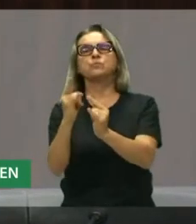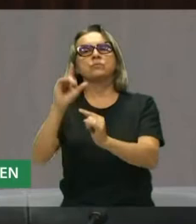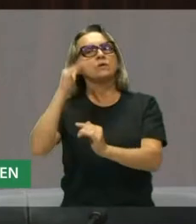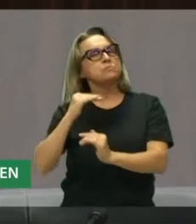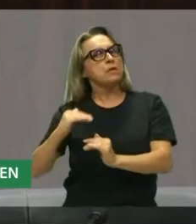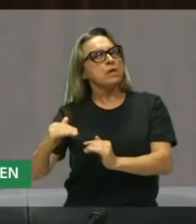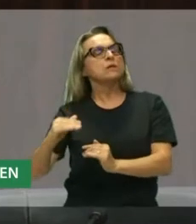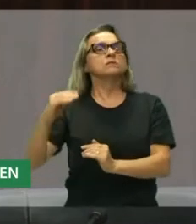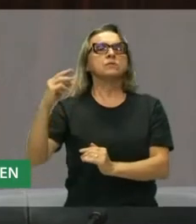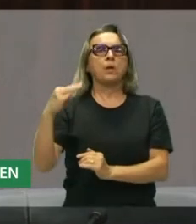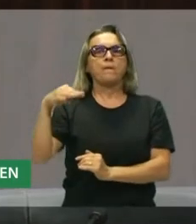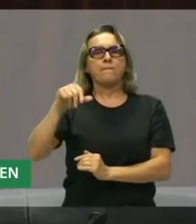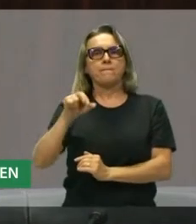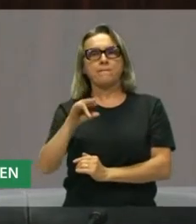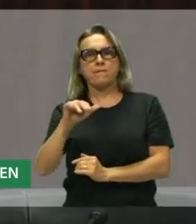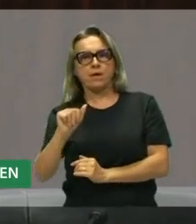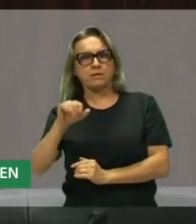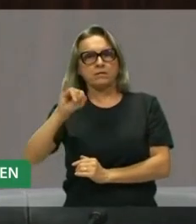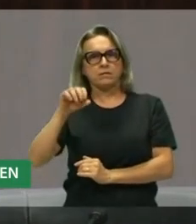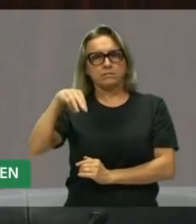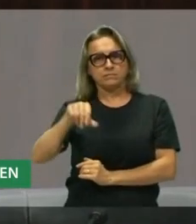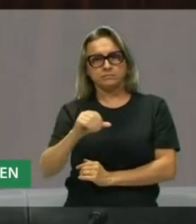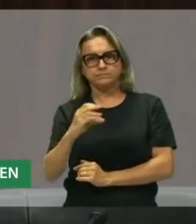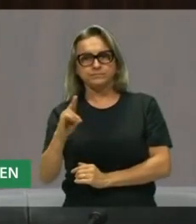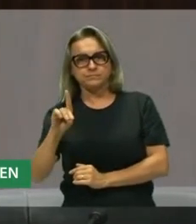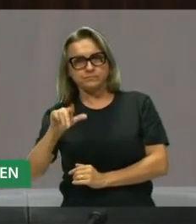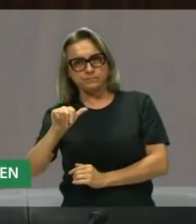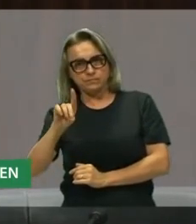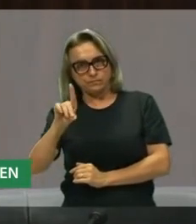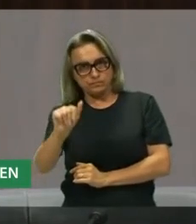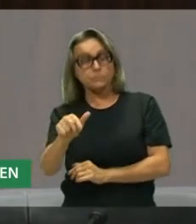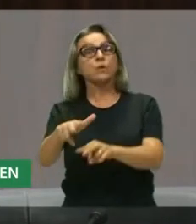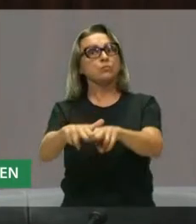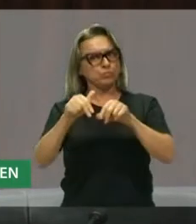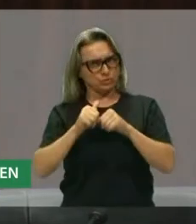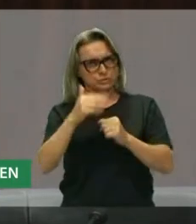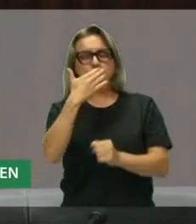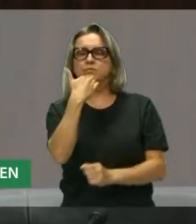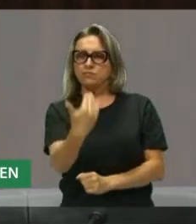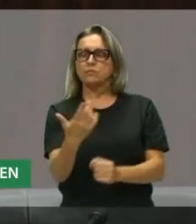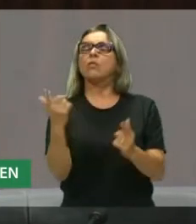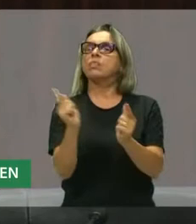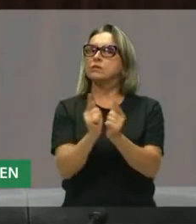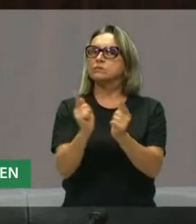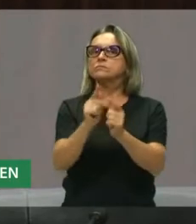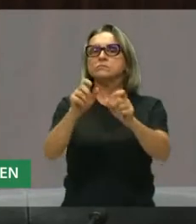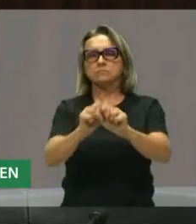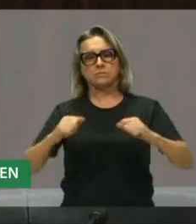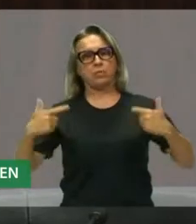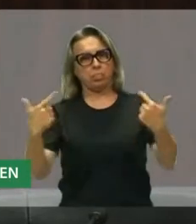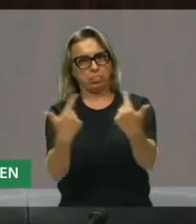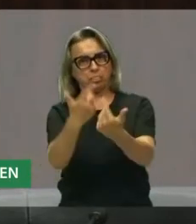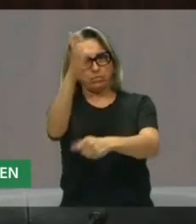motivo, recorreu-se prontamente e foi atendido o requerimento pela Assembleia Legislativa do Estado.